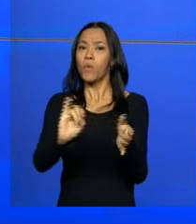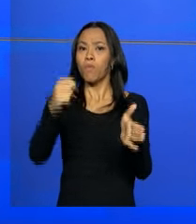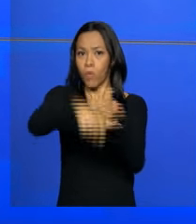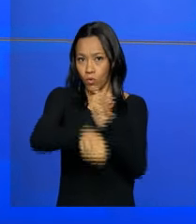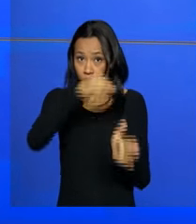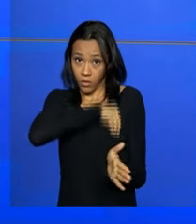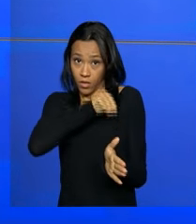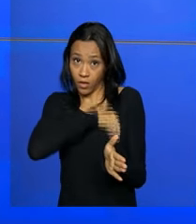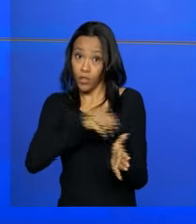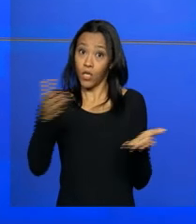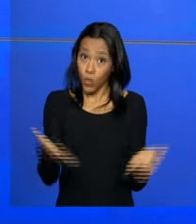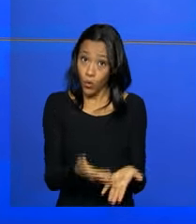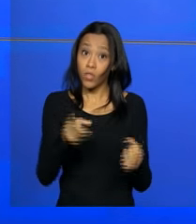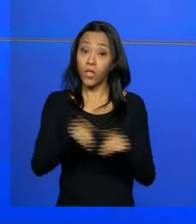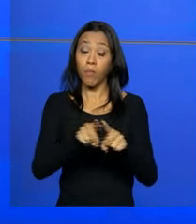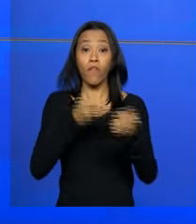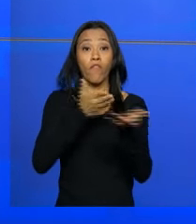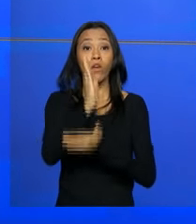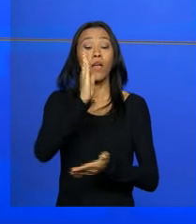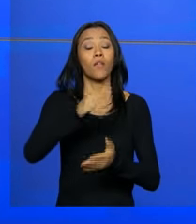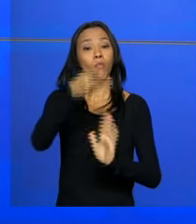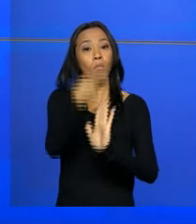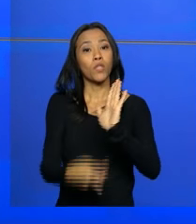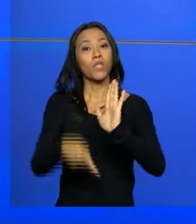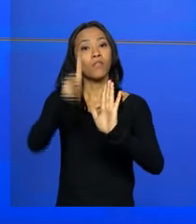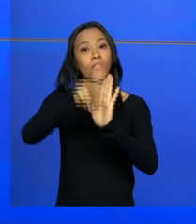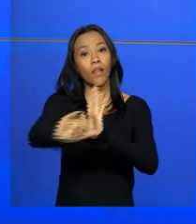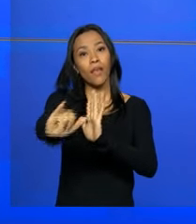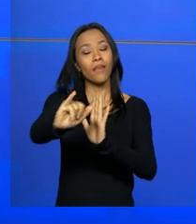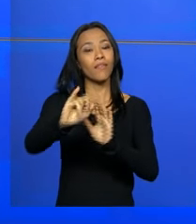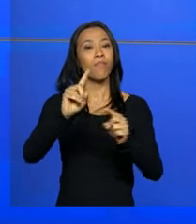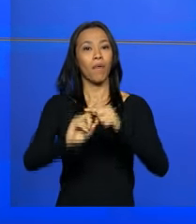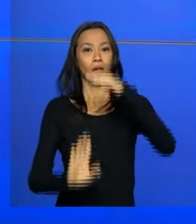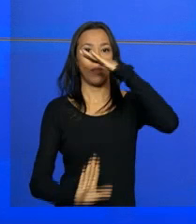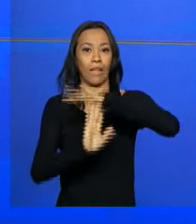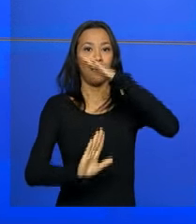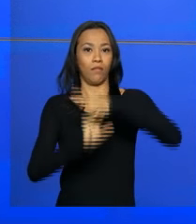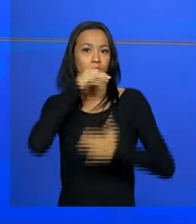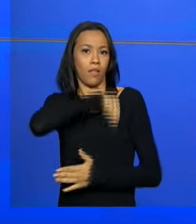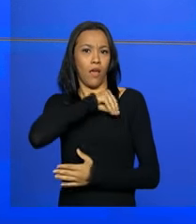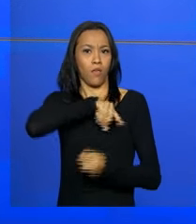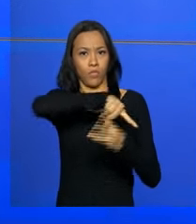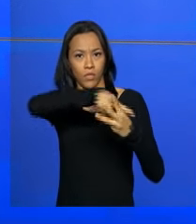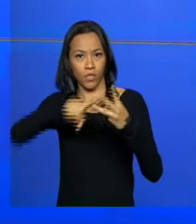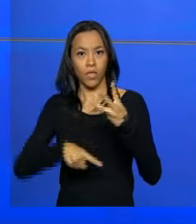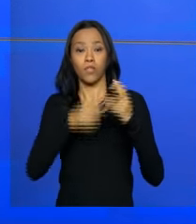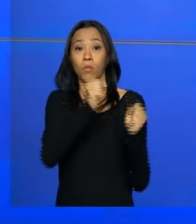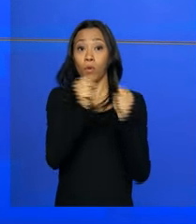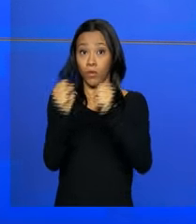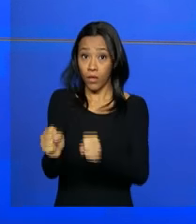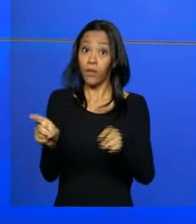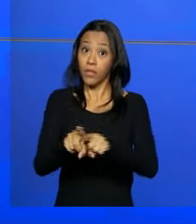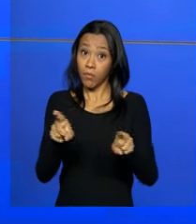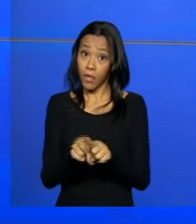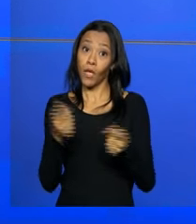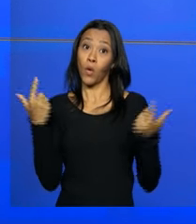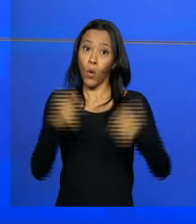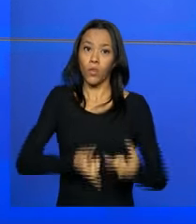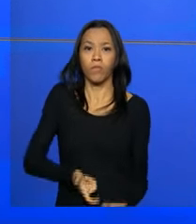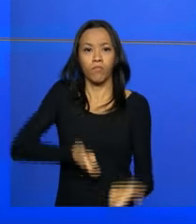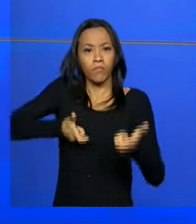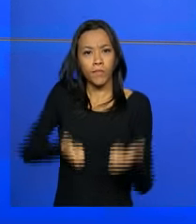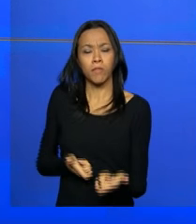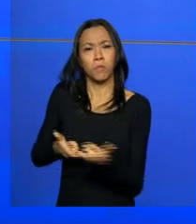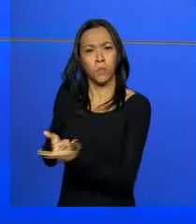de lei que tratam da fixação do teto salarial para os três poderes e o projeto que trata do combate ao terrorismo as